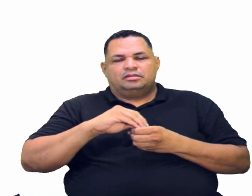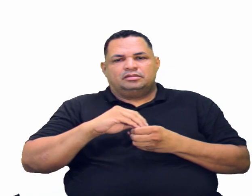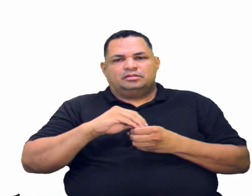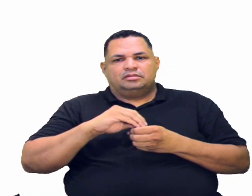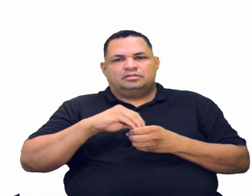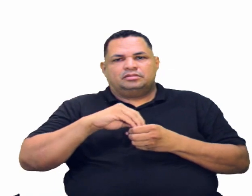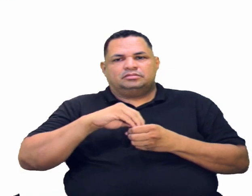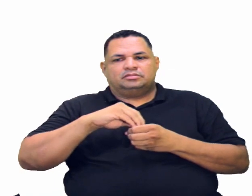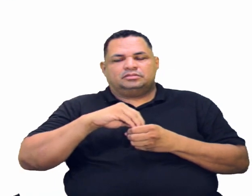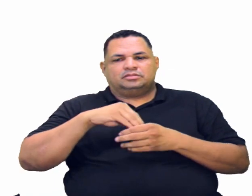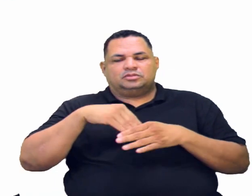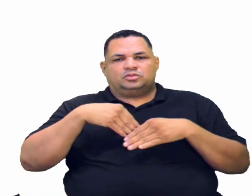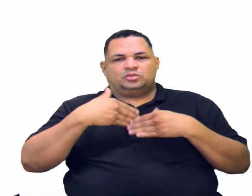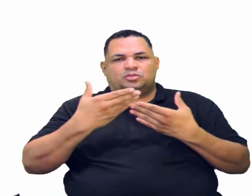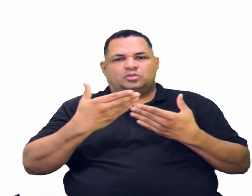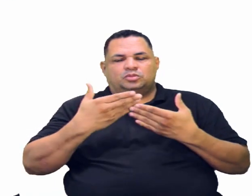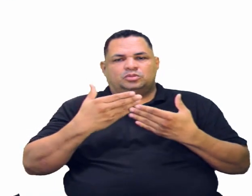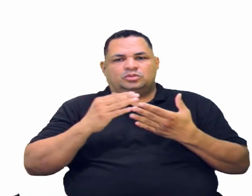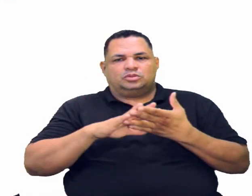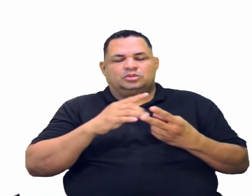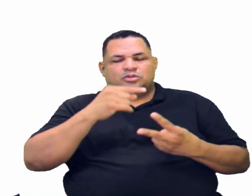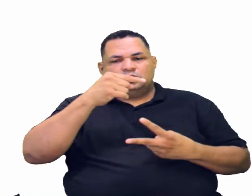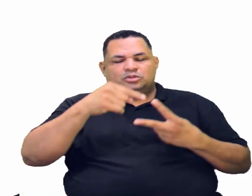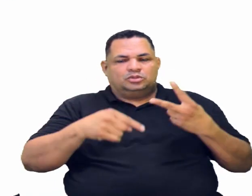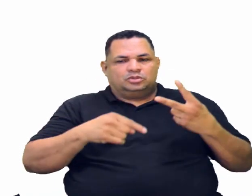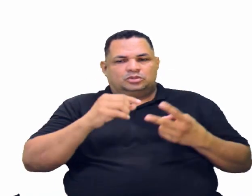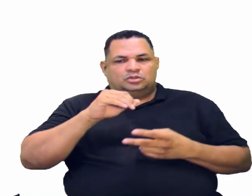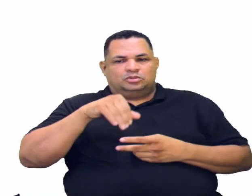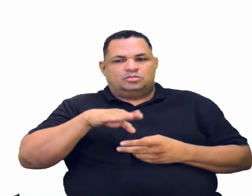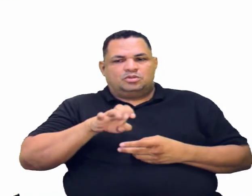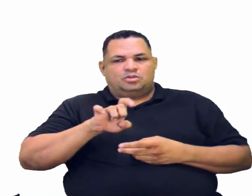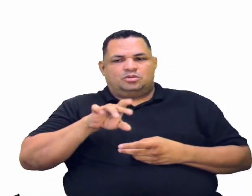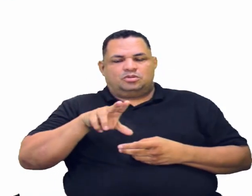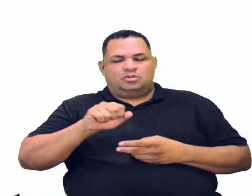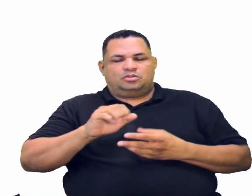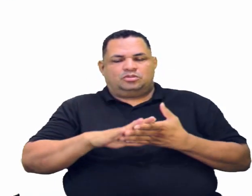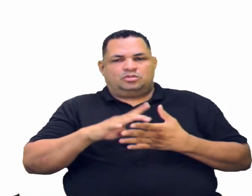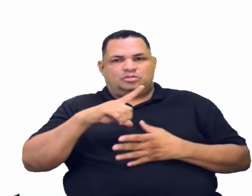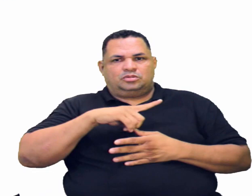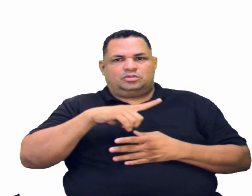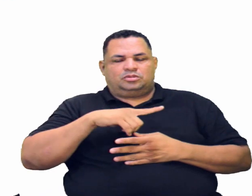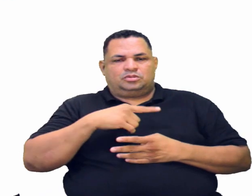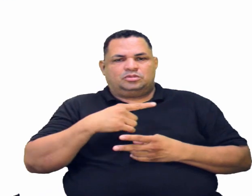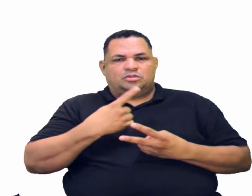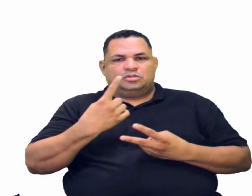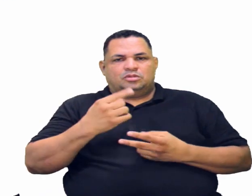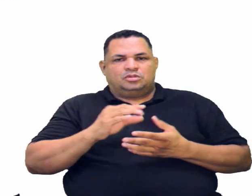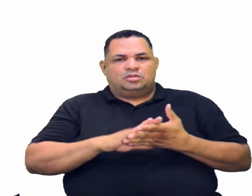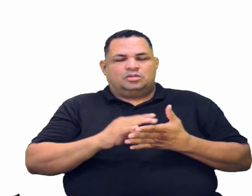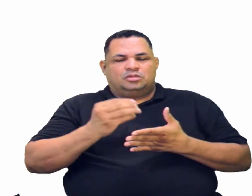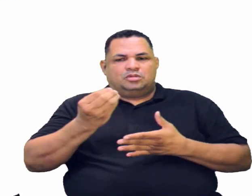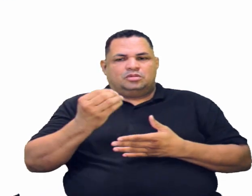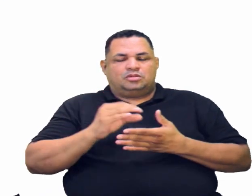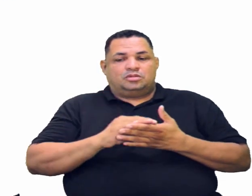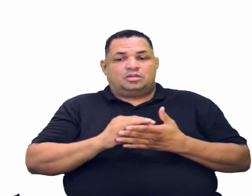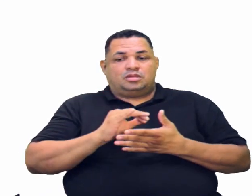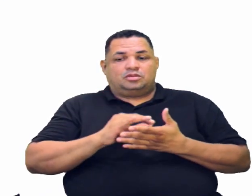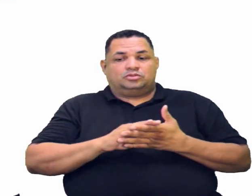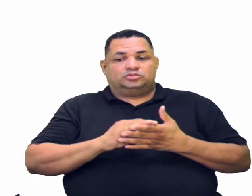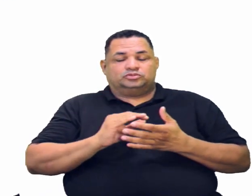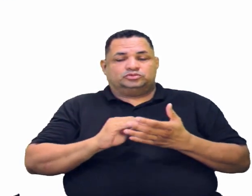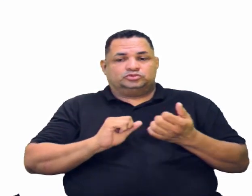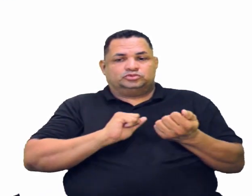intermolecular é quando tiver dois mols de álcool, ou seja, eu tenho dois álcools. Não tem um interclasse de